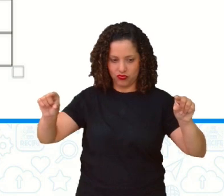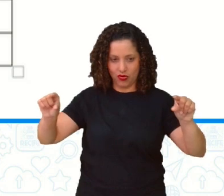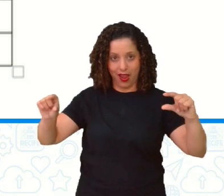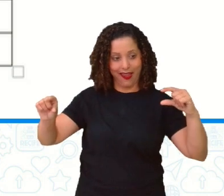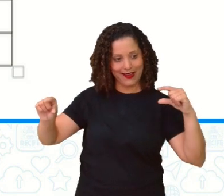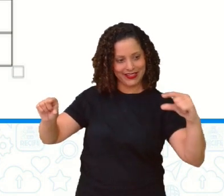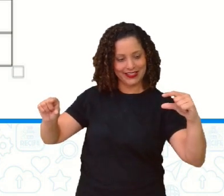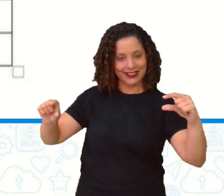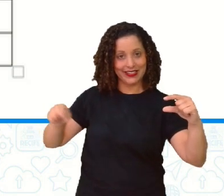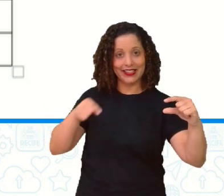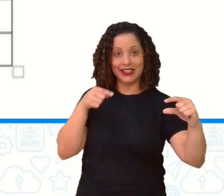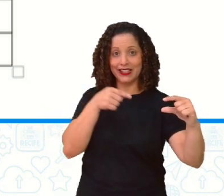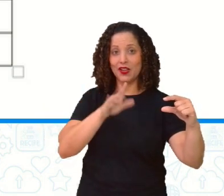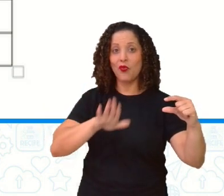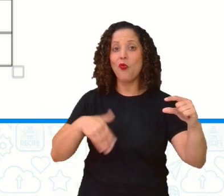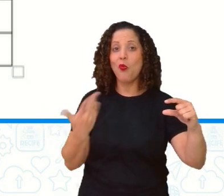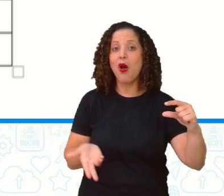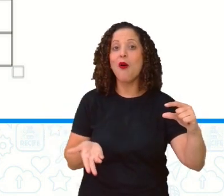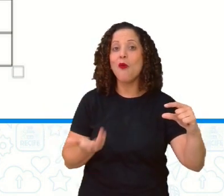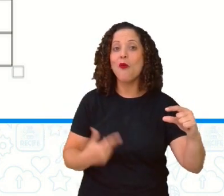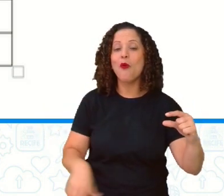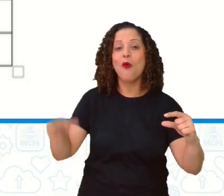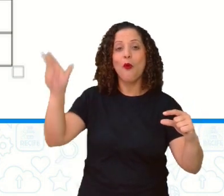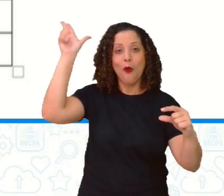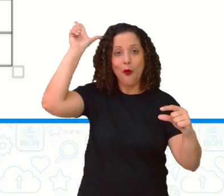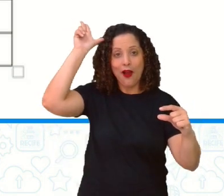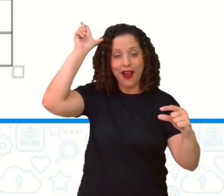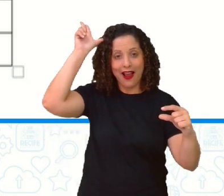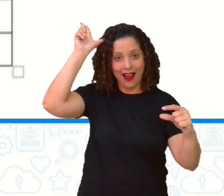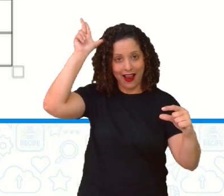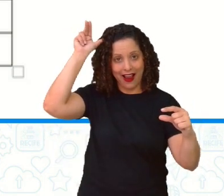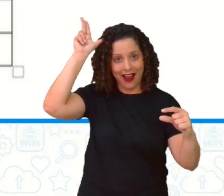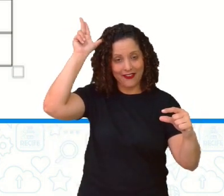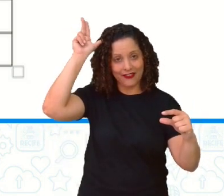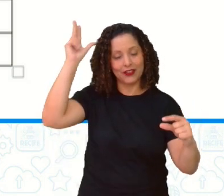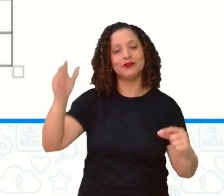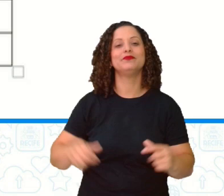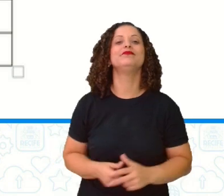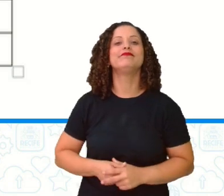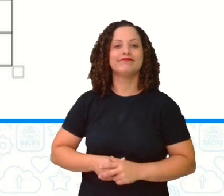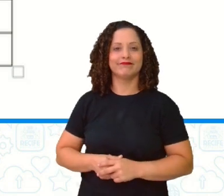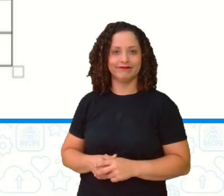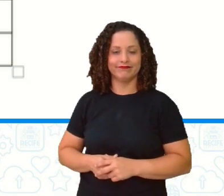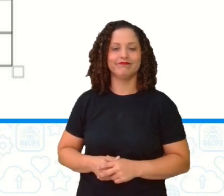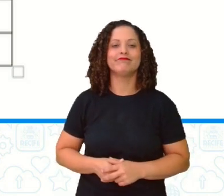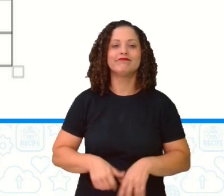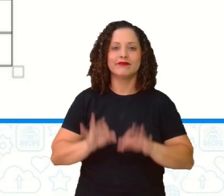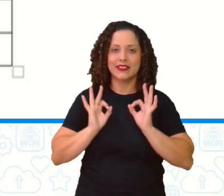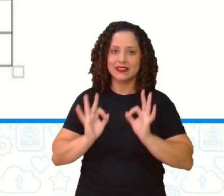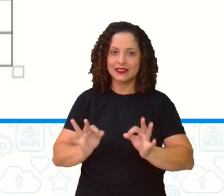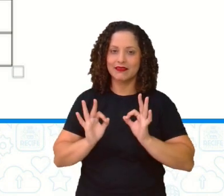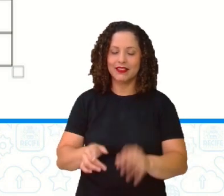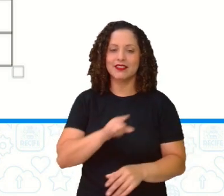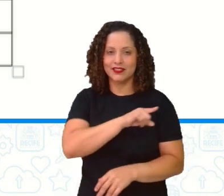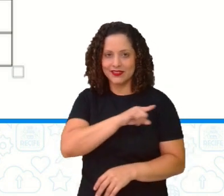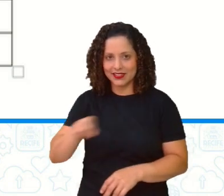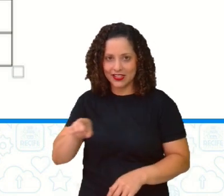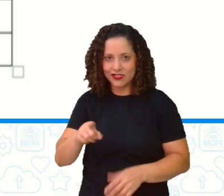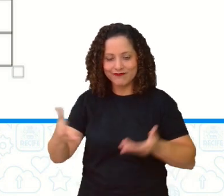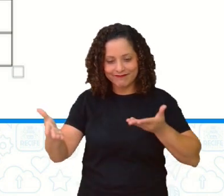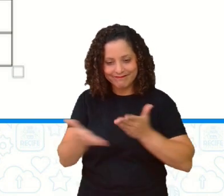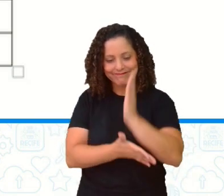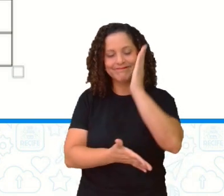animal? Exatamente, o cavalo. Tenho certeza que vocês acertaram aí